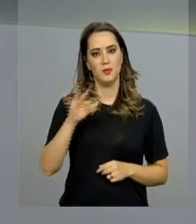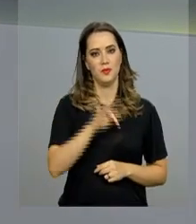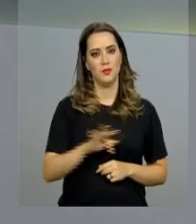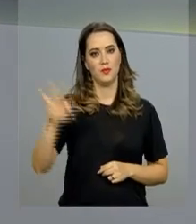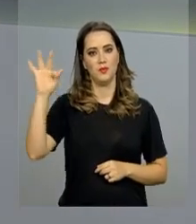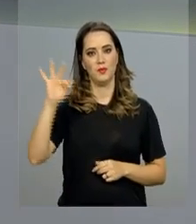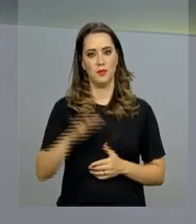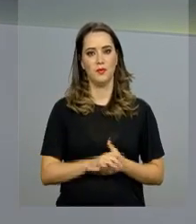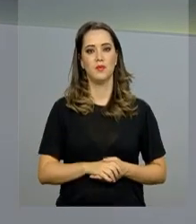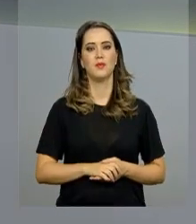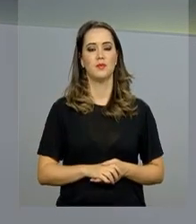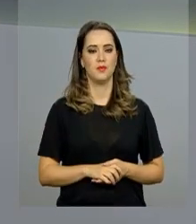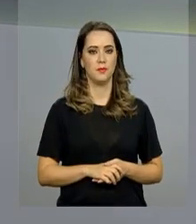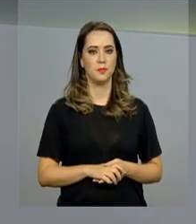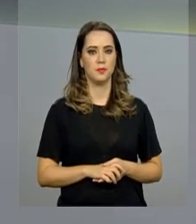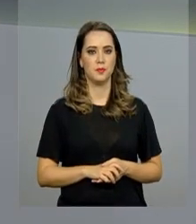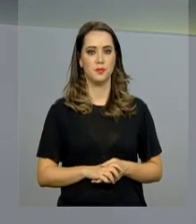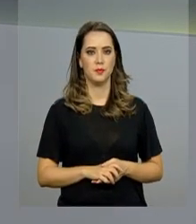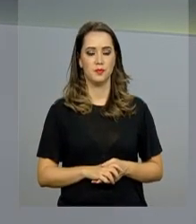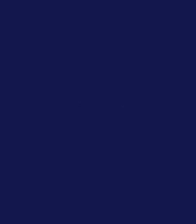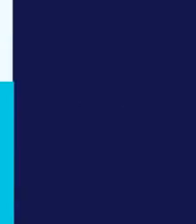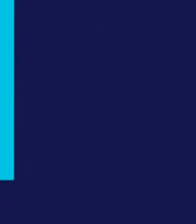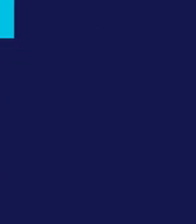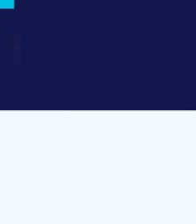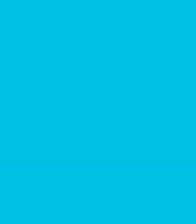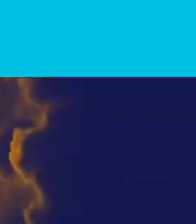nbr a tv do governo federal